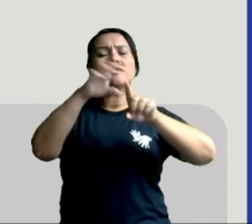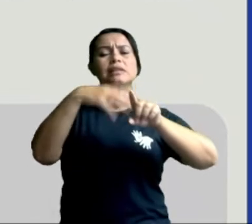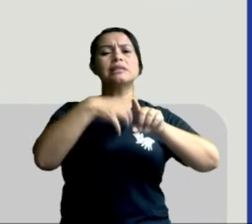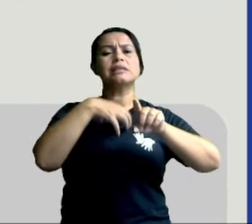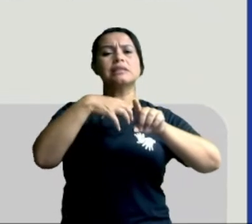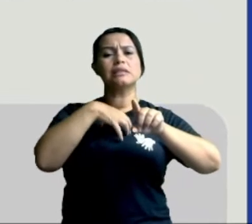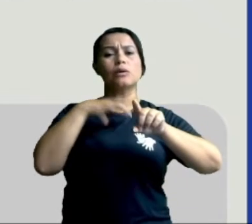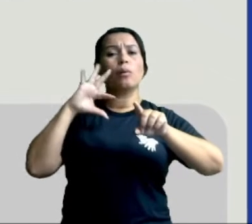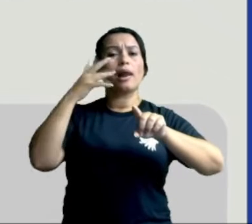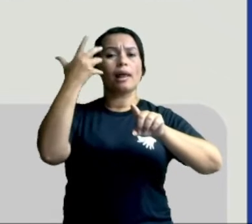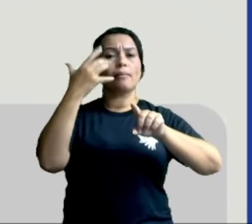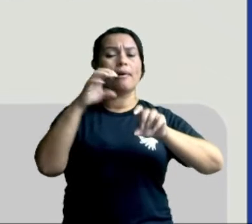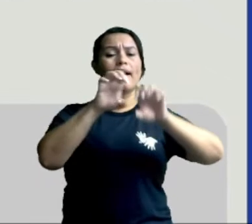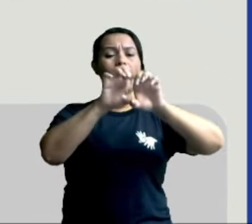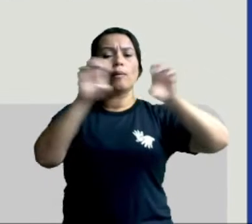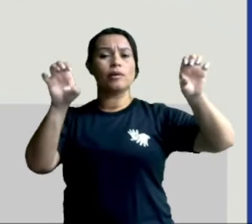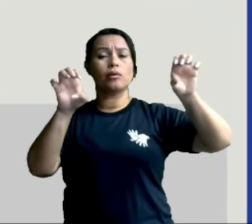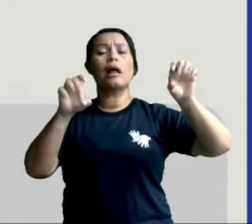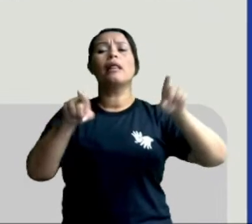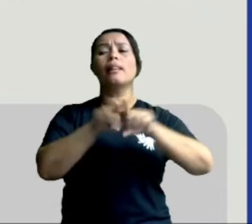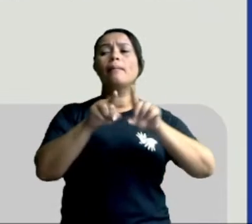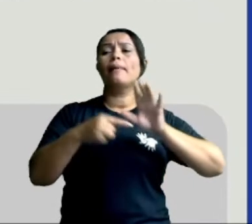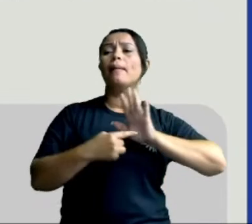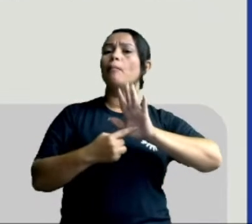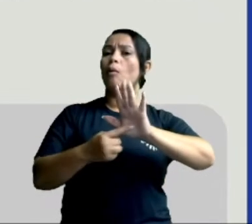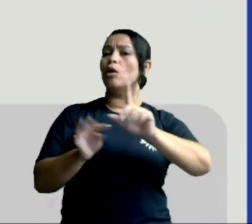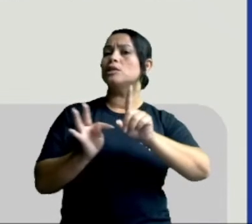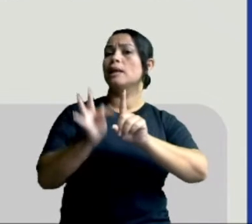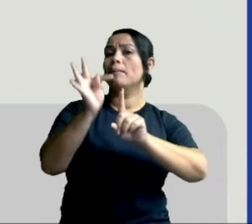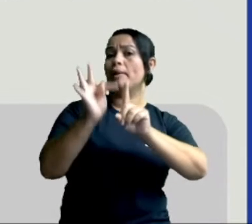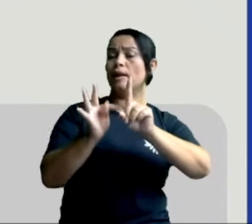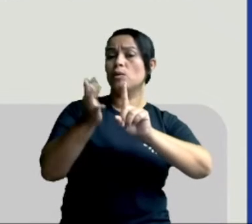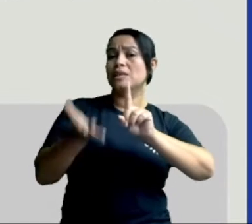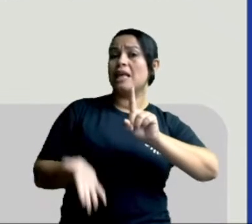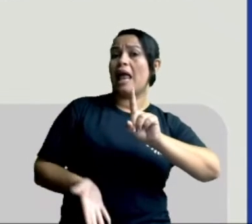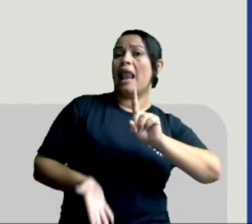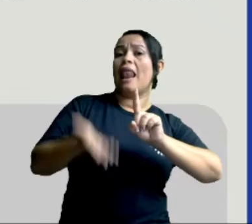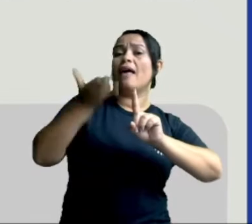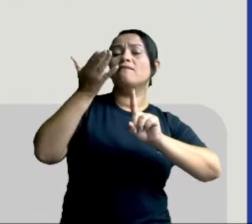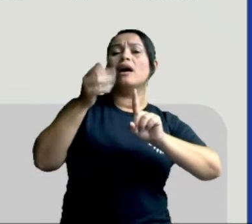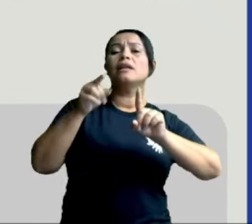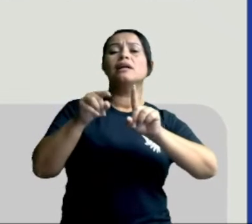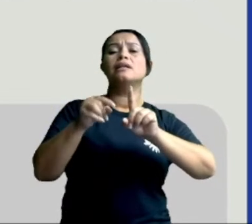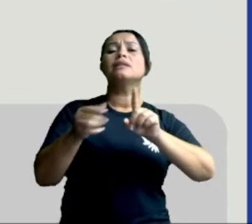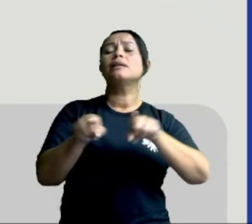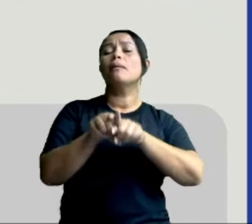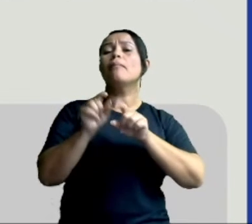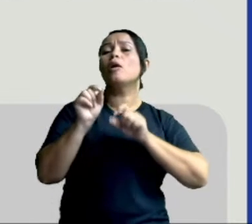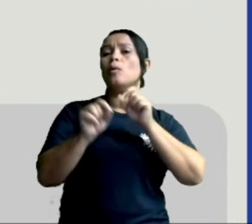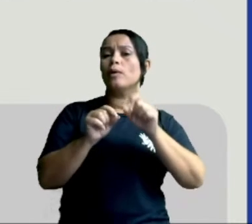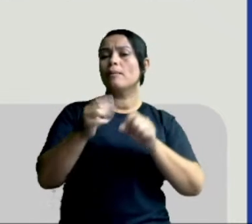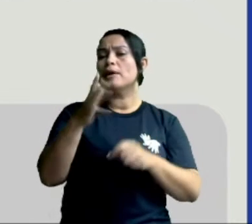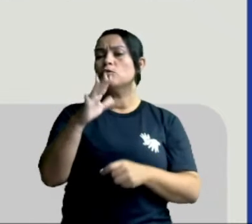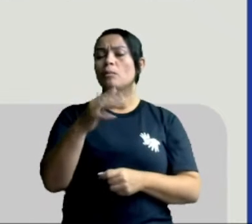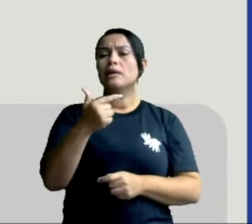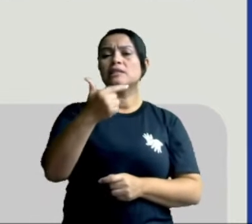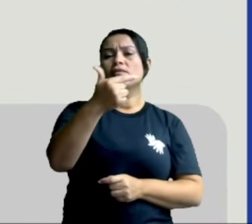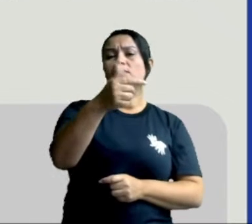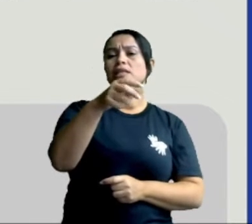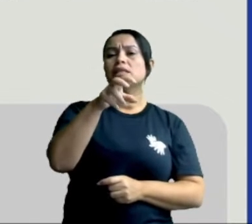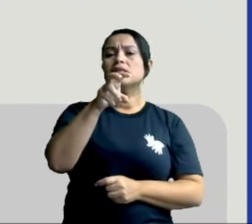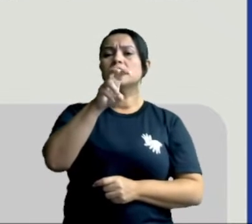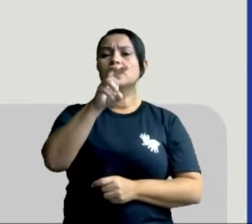equatorial e ele apresenta temperaturas elevadas com médias anuais em torno de